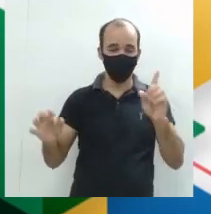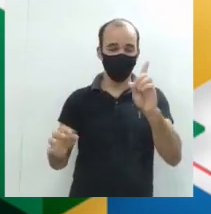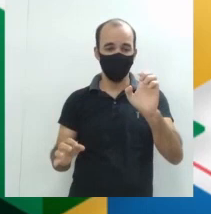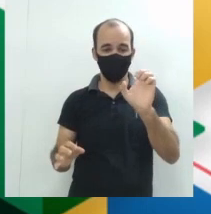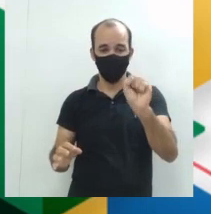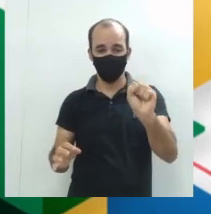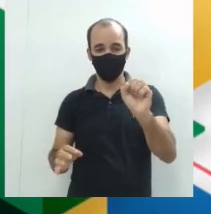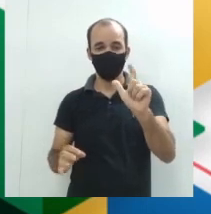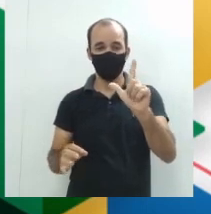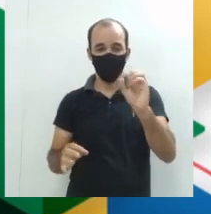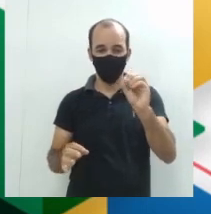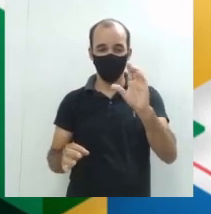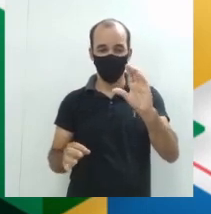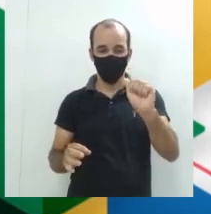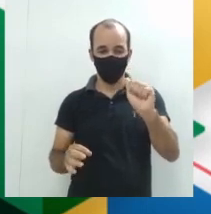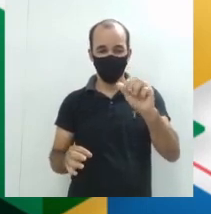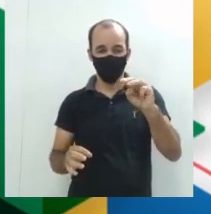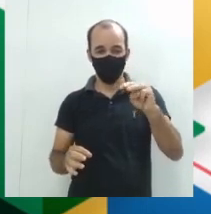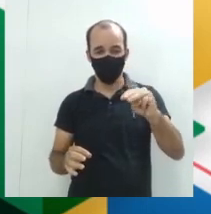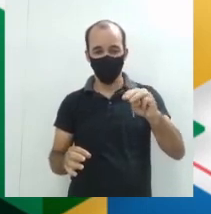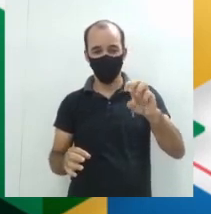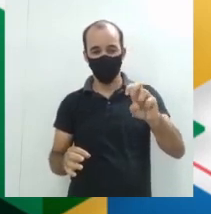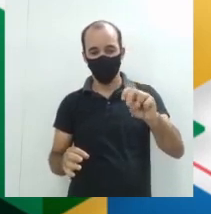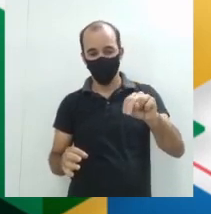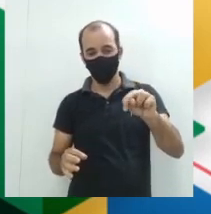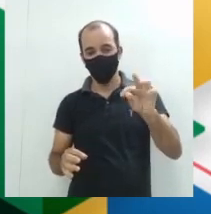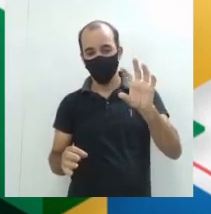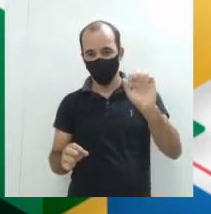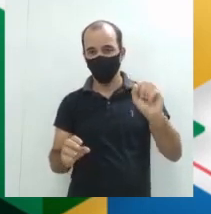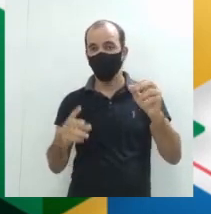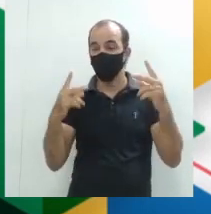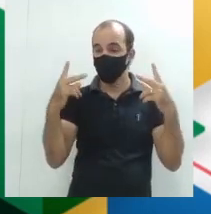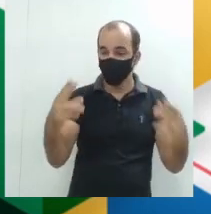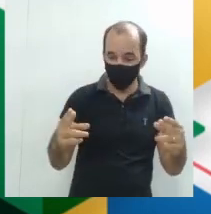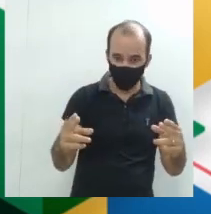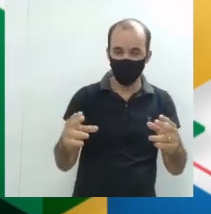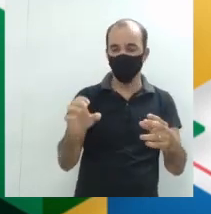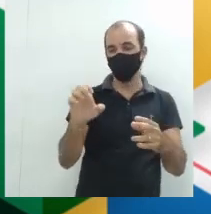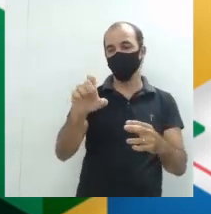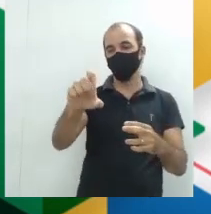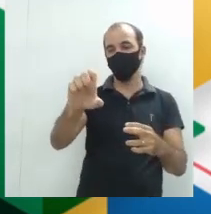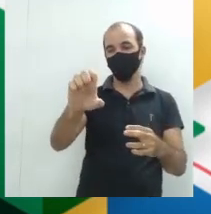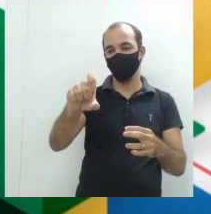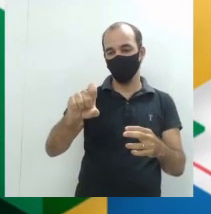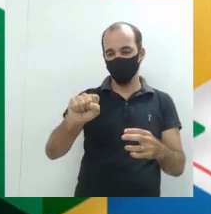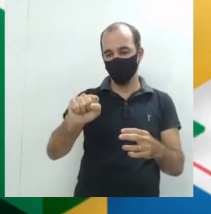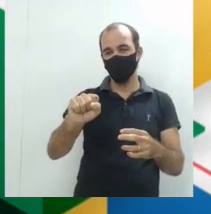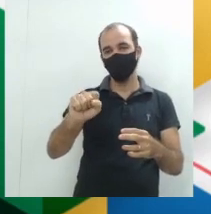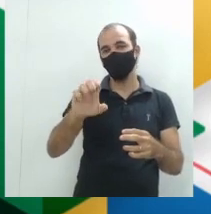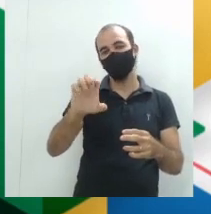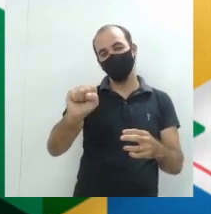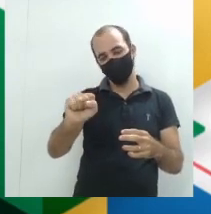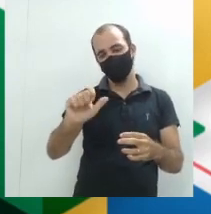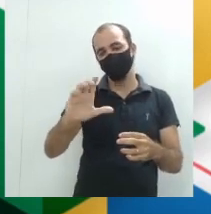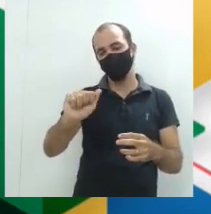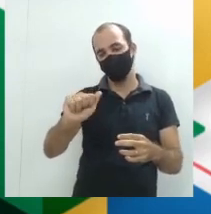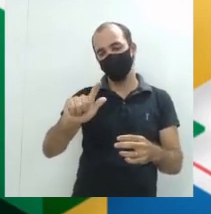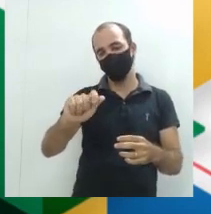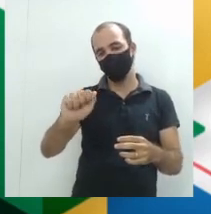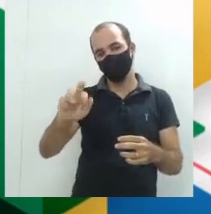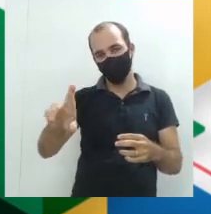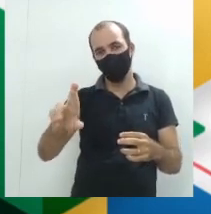O vetor deslocamento só vai ser igual à distância escalar numa única condição, quando a trajetória